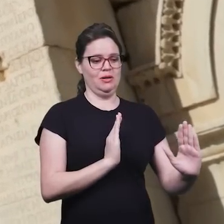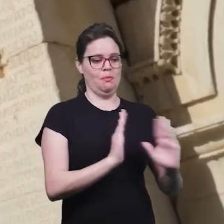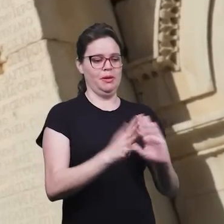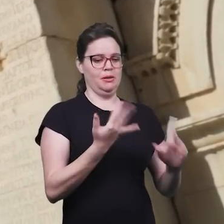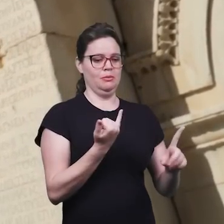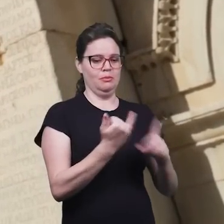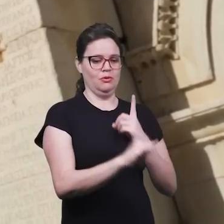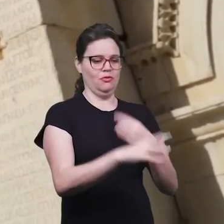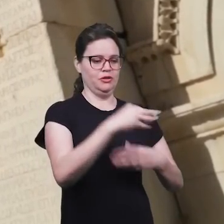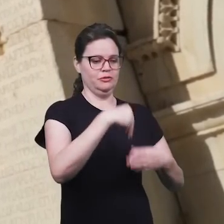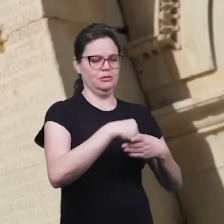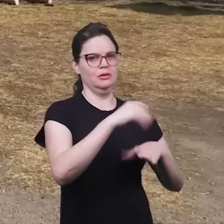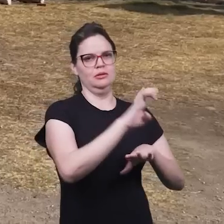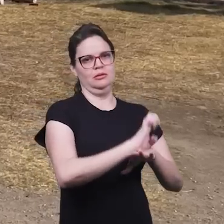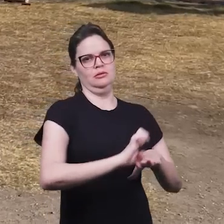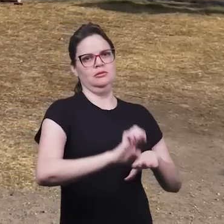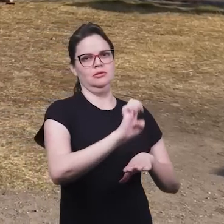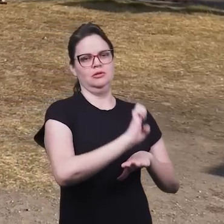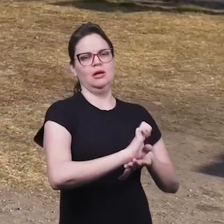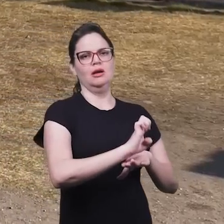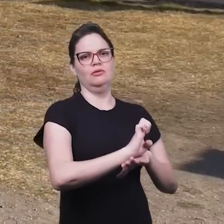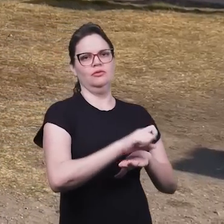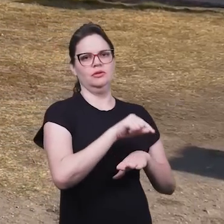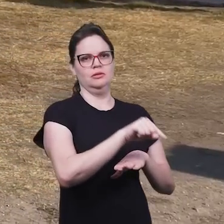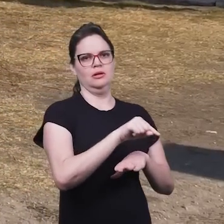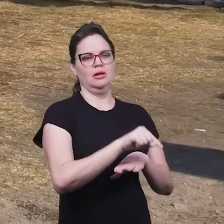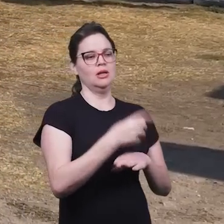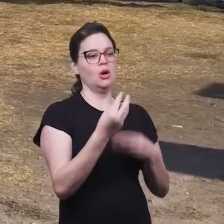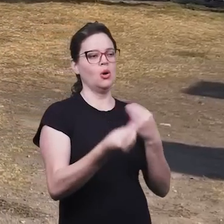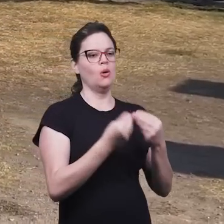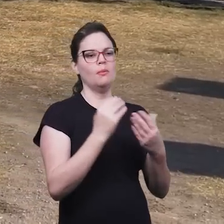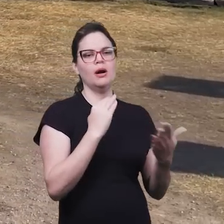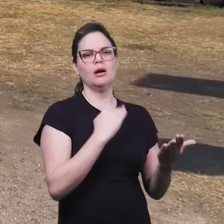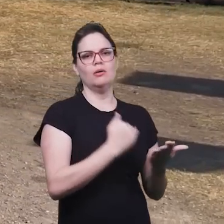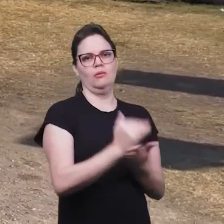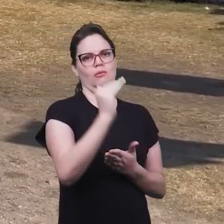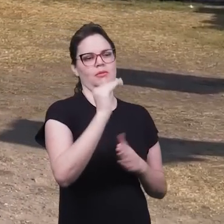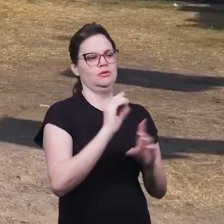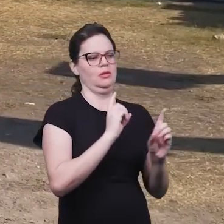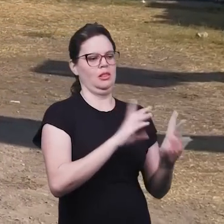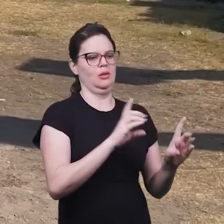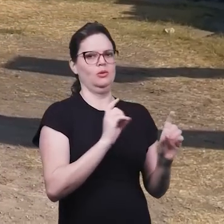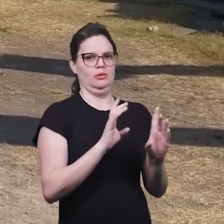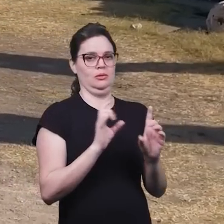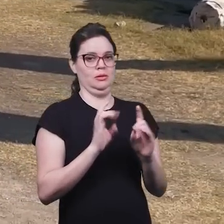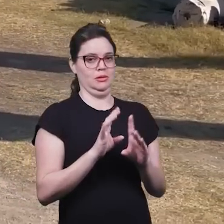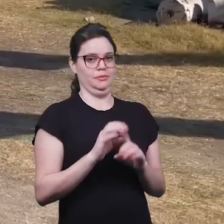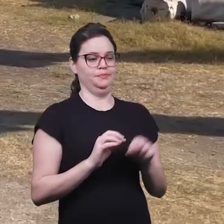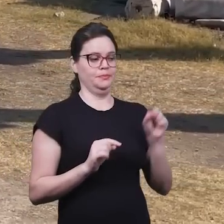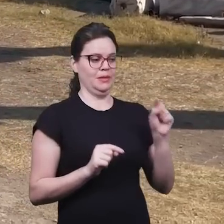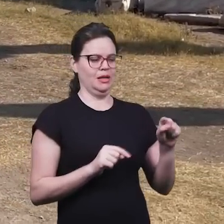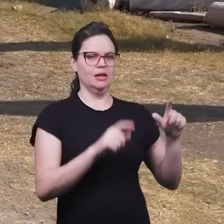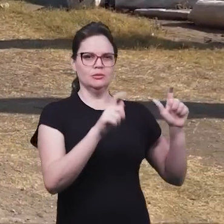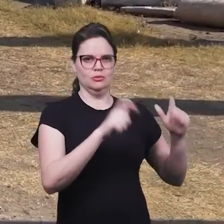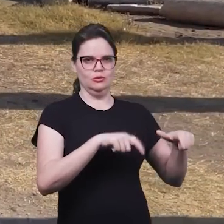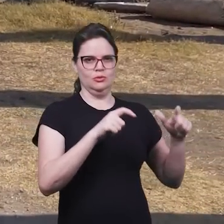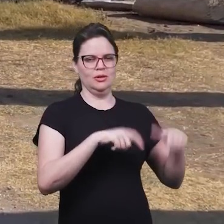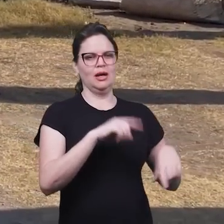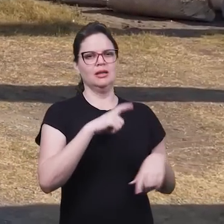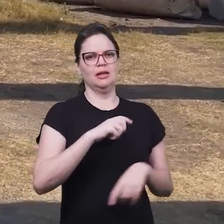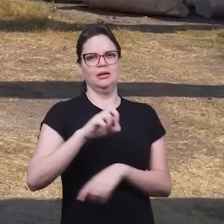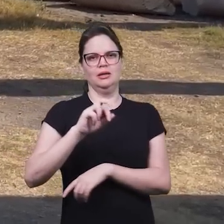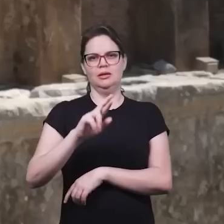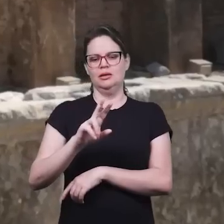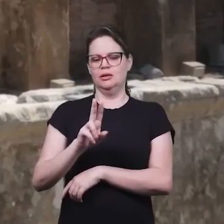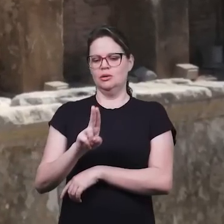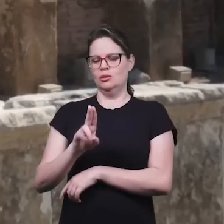período profético de Éfeso, o estabelecimento da doutrina. Esse local ali nas ruínas de